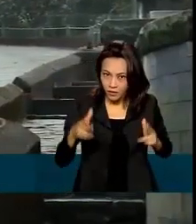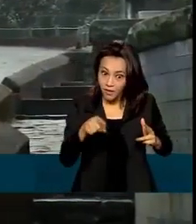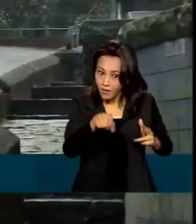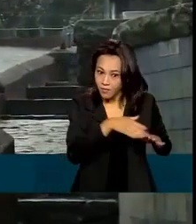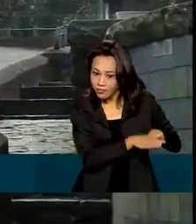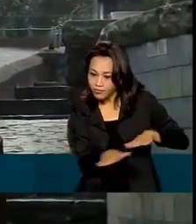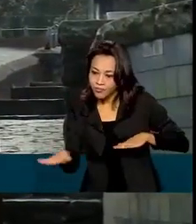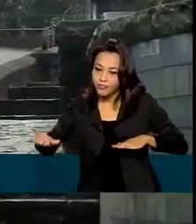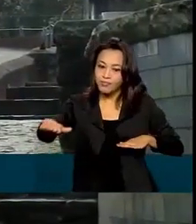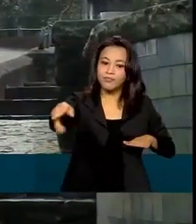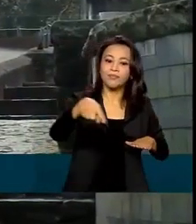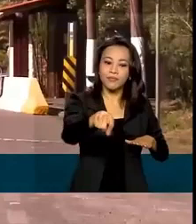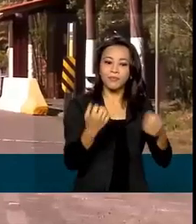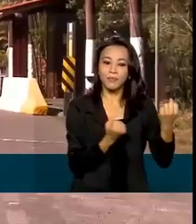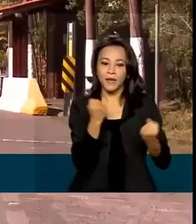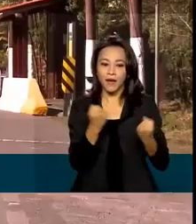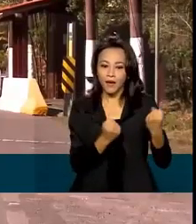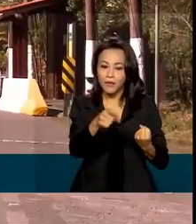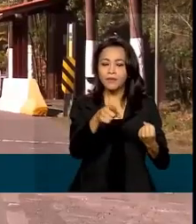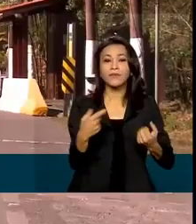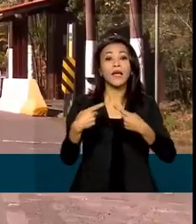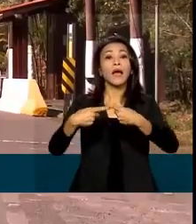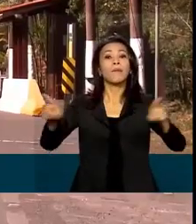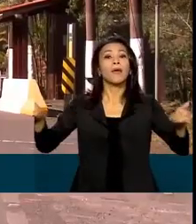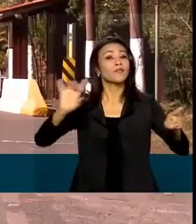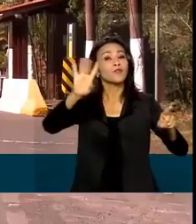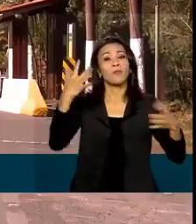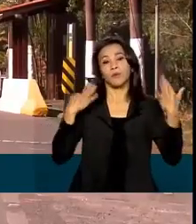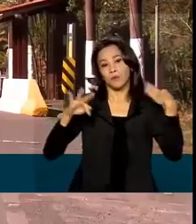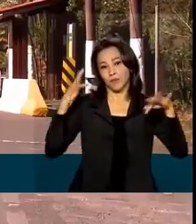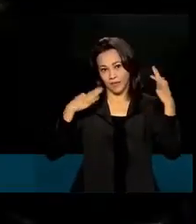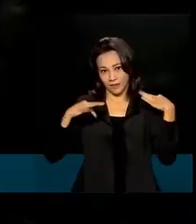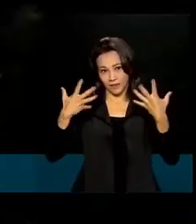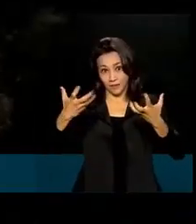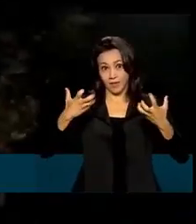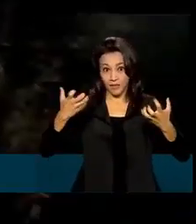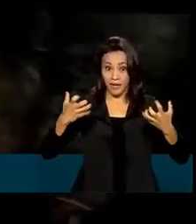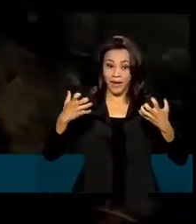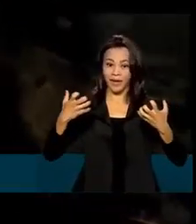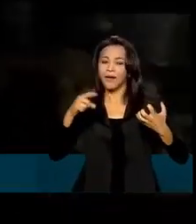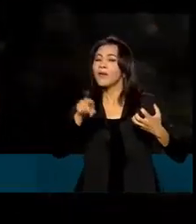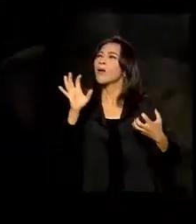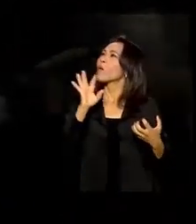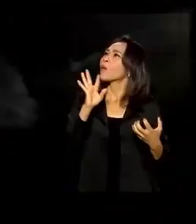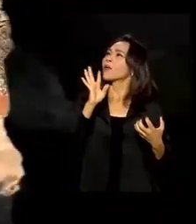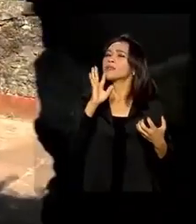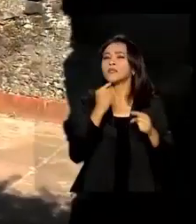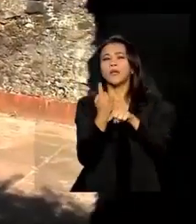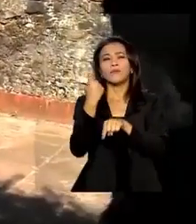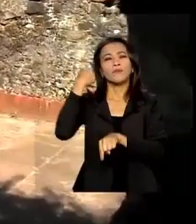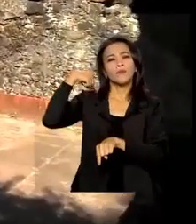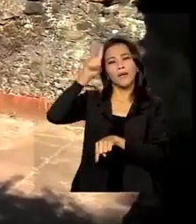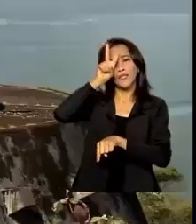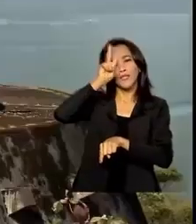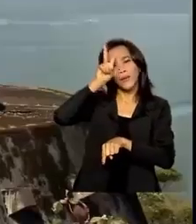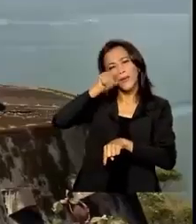uma alternativa de viagem para os carros fica aberto apenas para turistas que pretendem viajar pela história ia ver um pouco